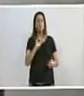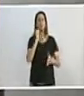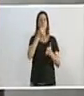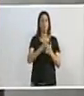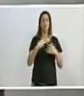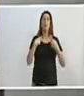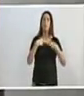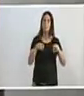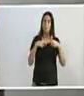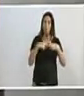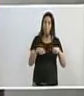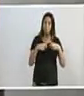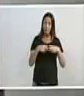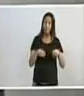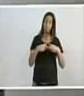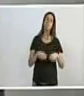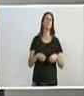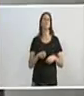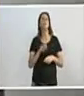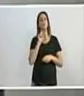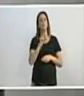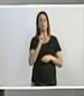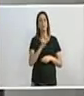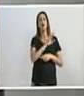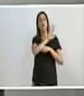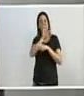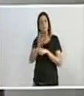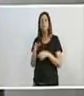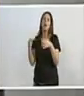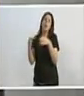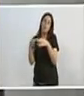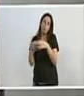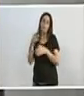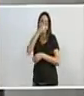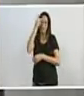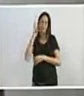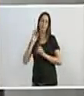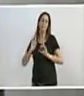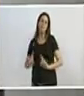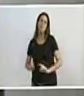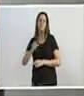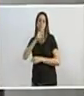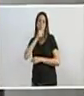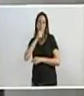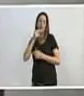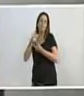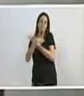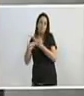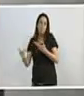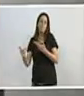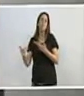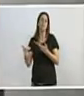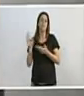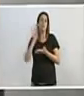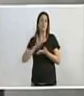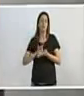esse transporte coletivo beneficia justamente um grande segmento cujo custo